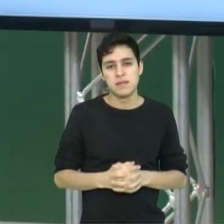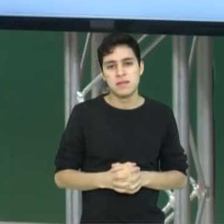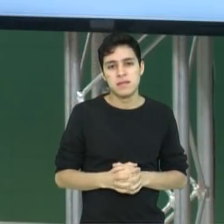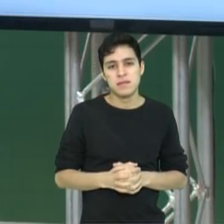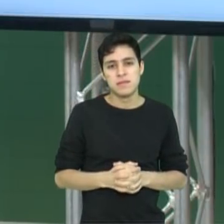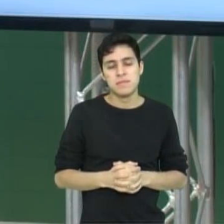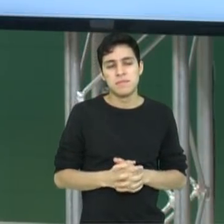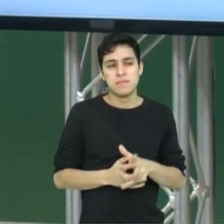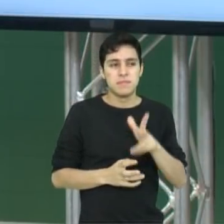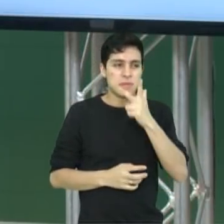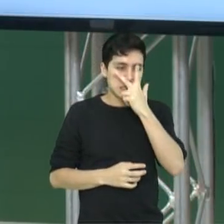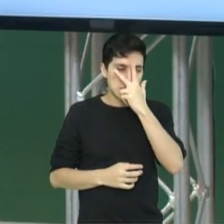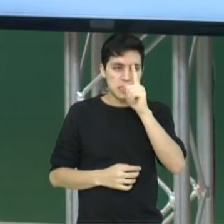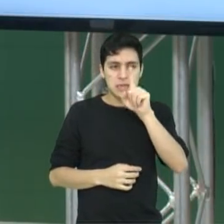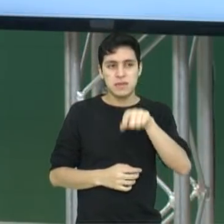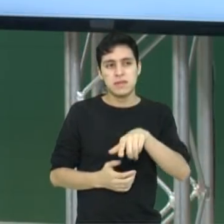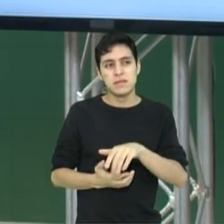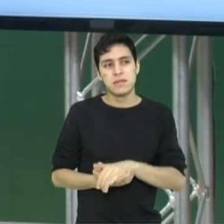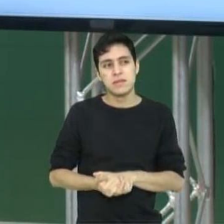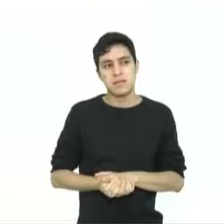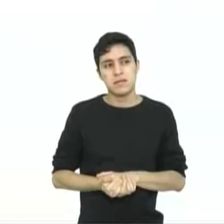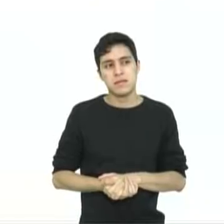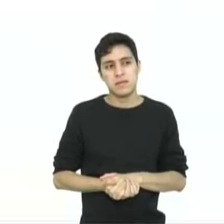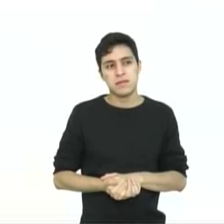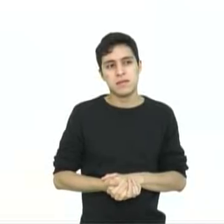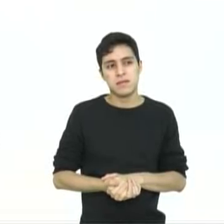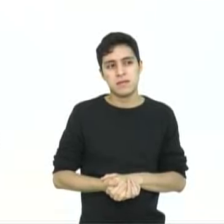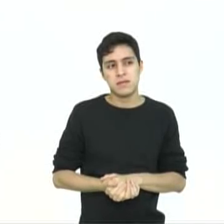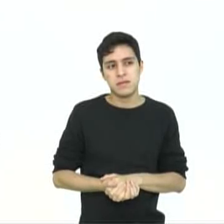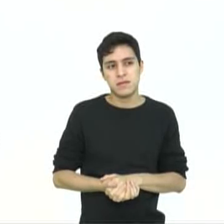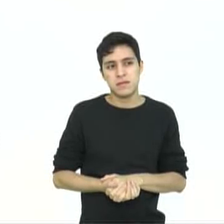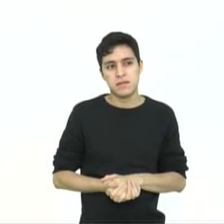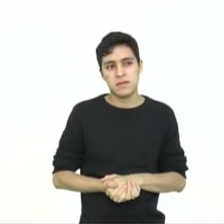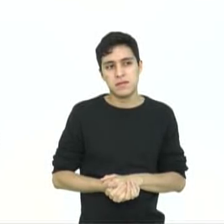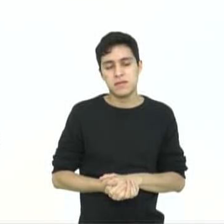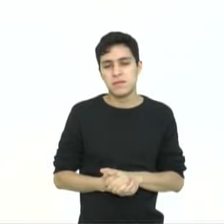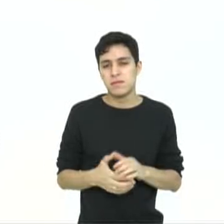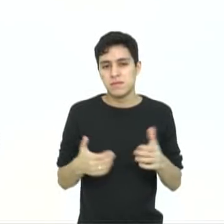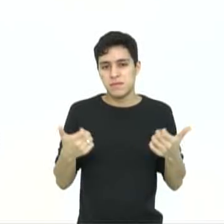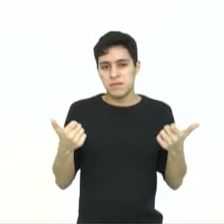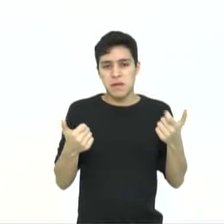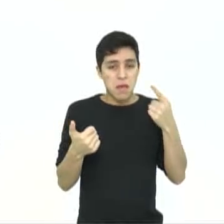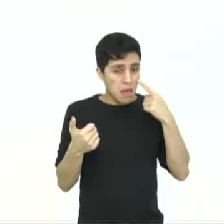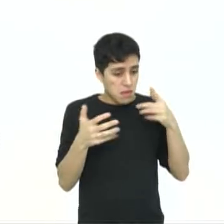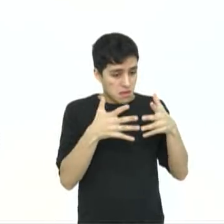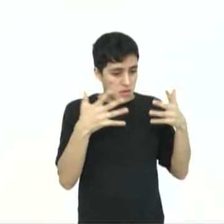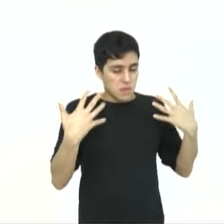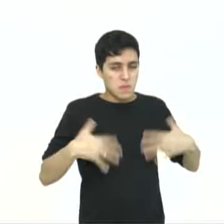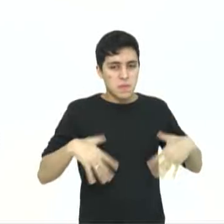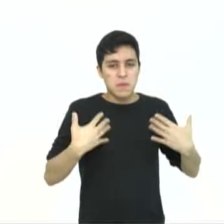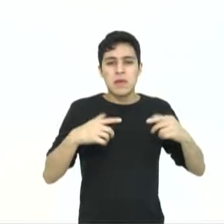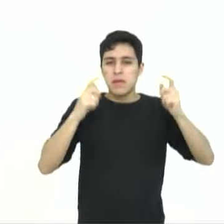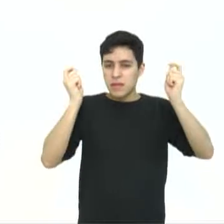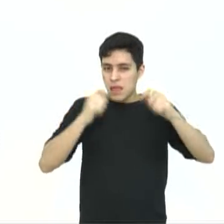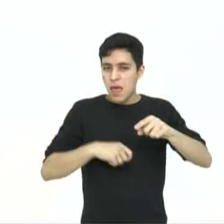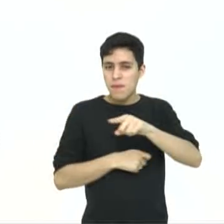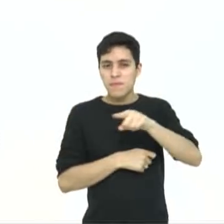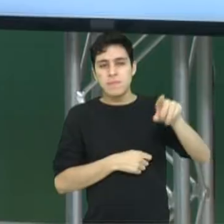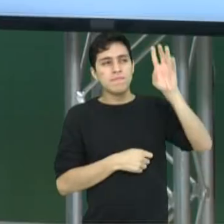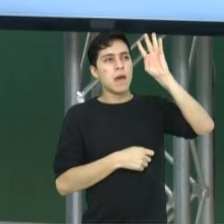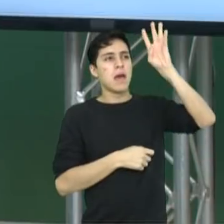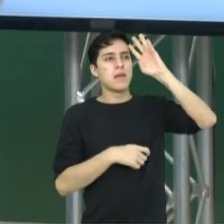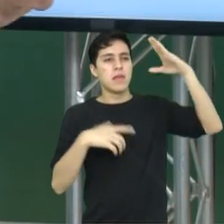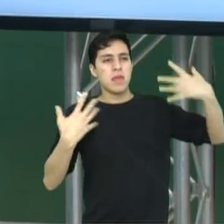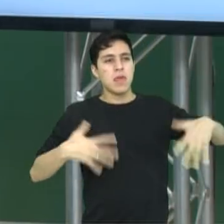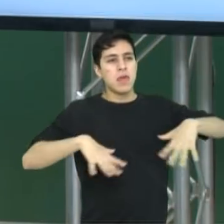Arábia Saudita. É uma construção em formato de cubo, reverenciada por muçulmanos a grande mesquita. Já, claro